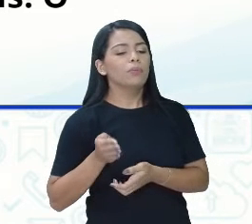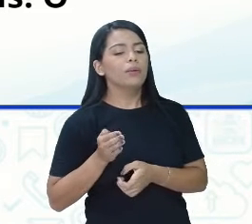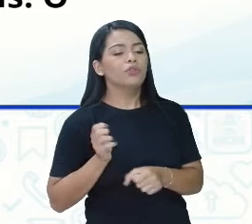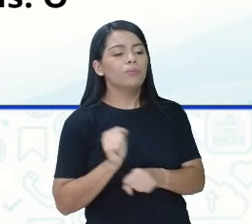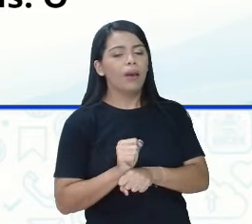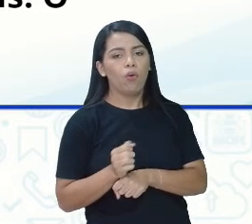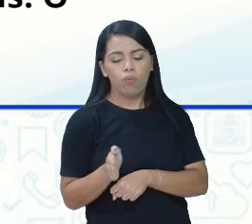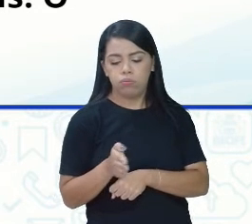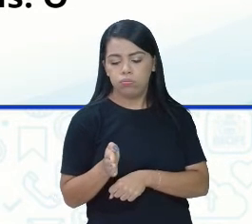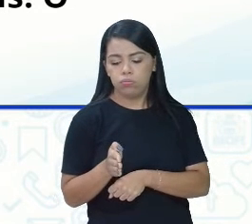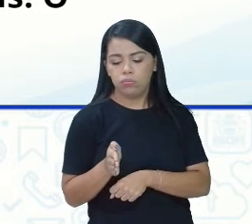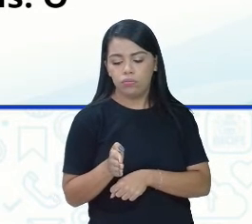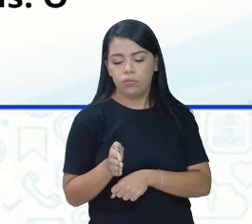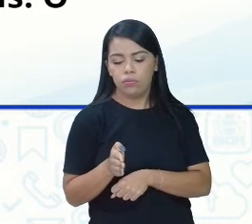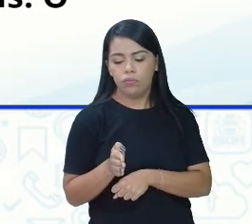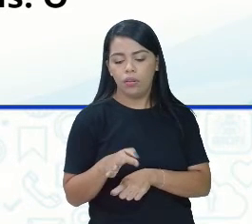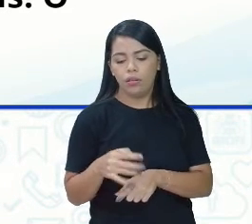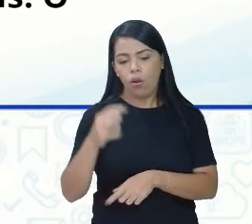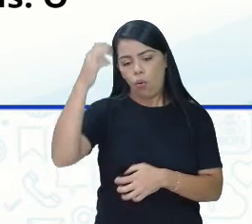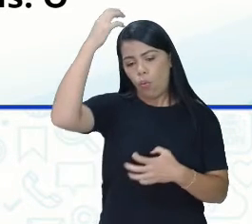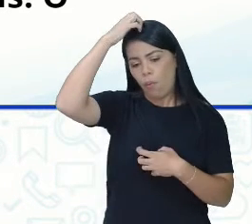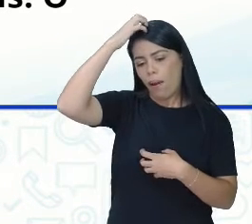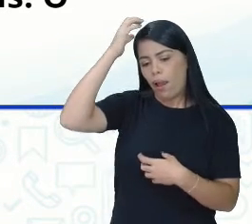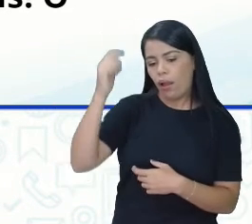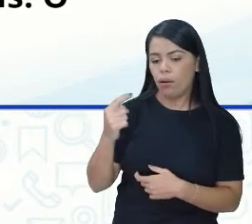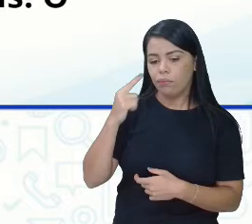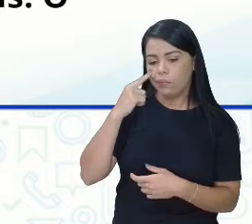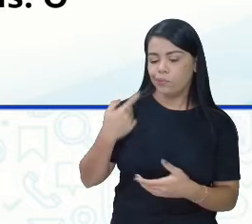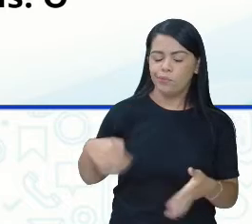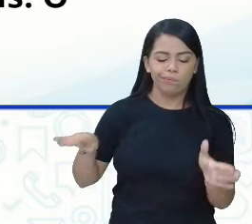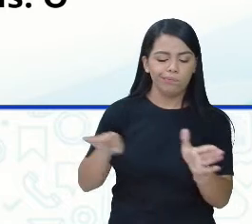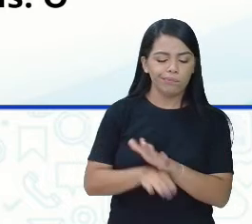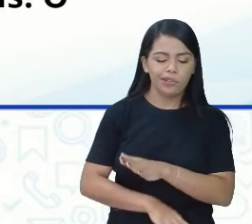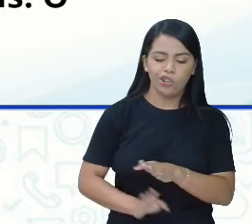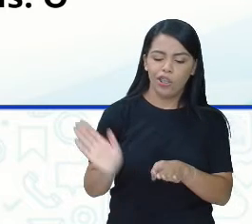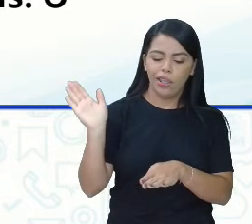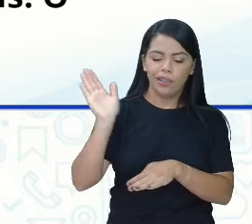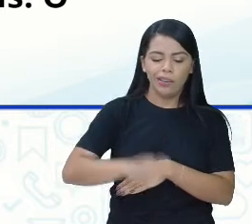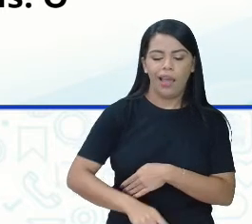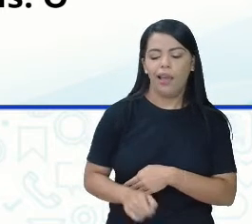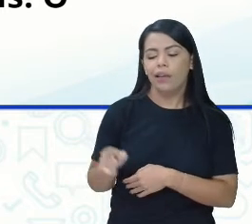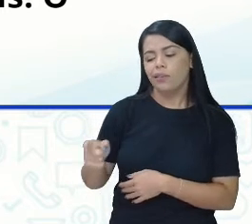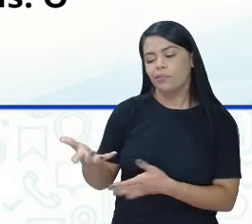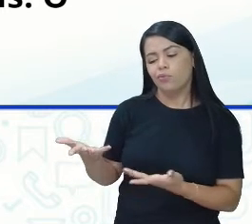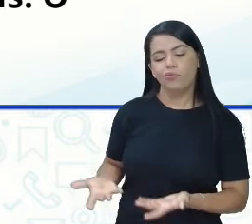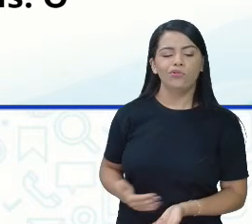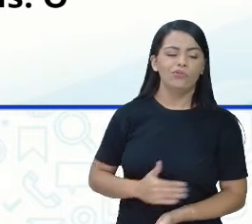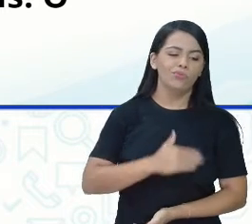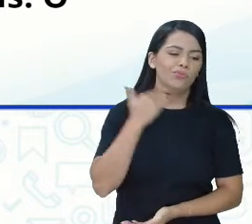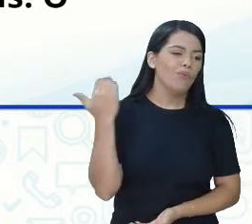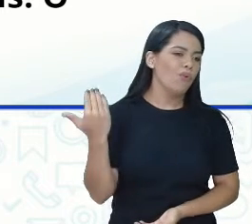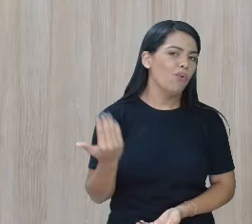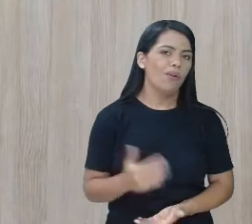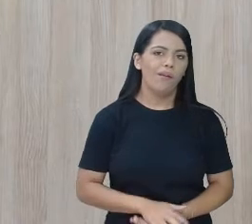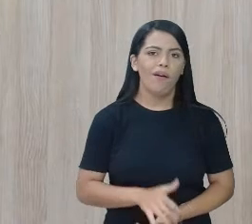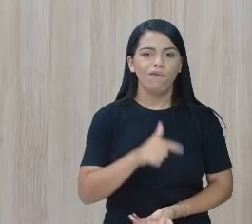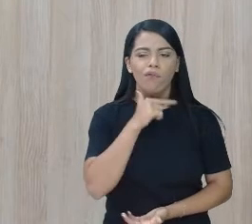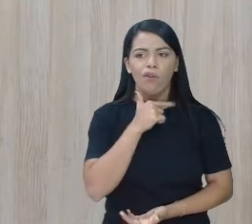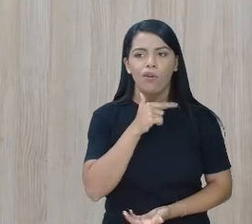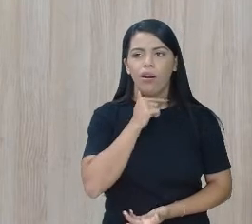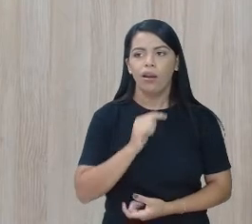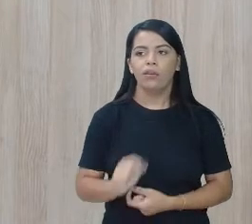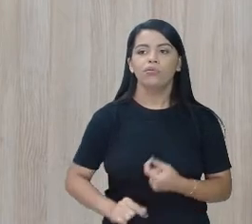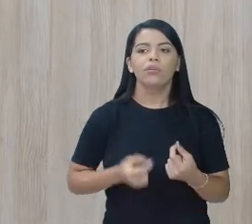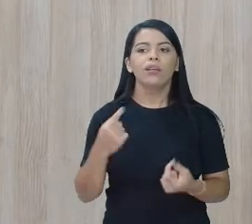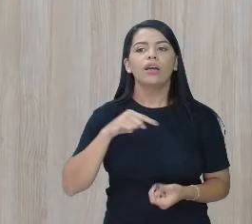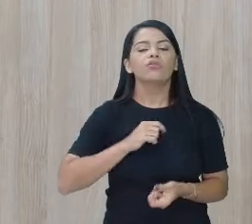E desse momento, o macaco pensou, cheguei tarde demais. O pobrezinho não aguentou e morreu afogado. O que é que a